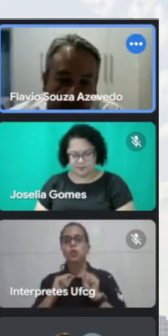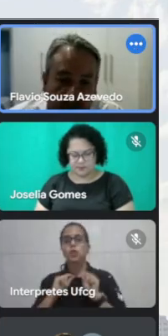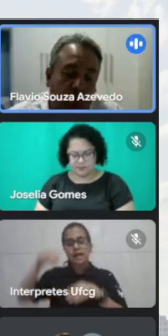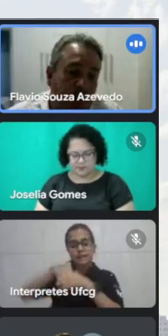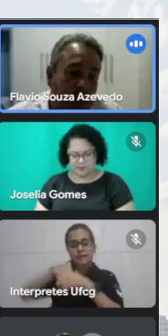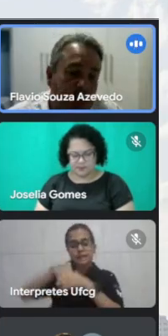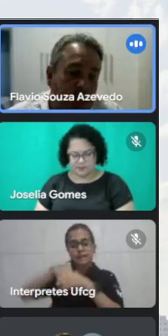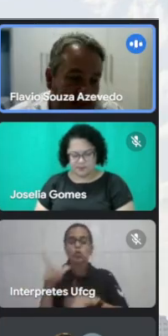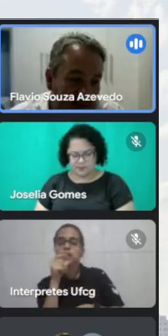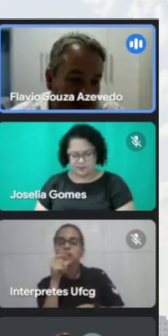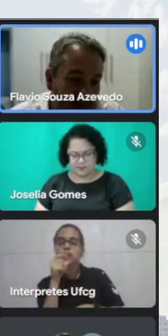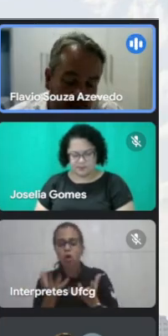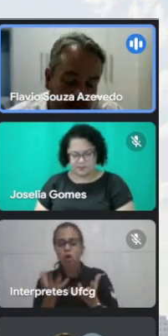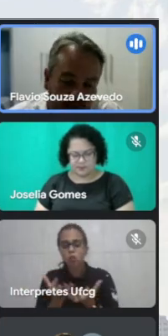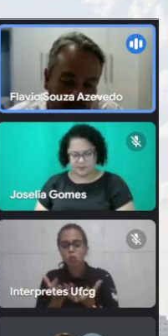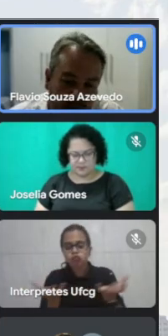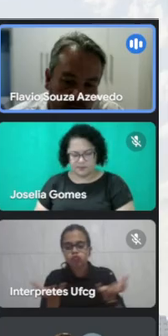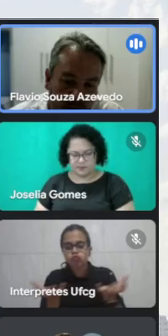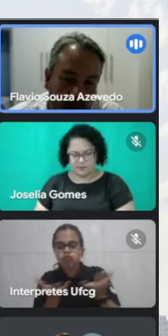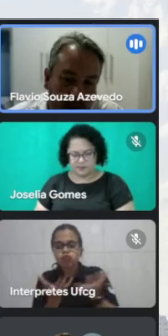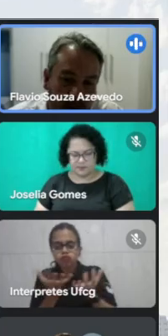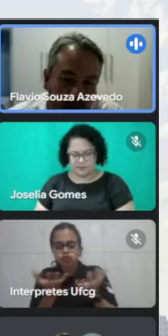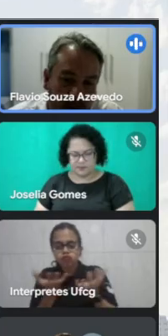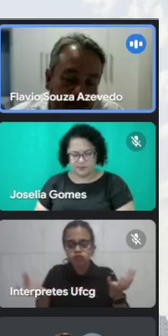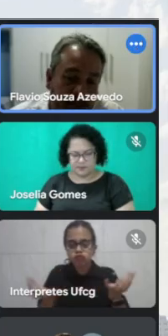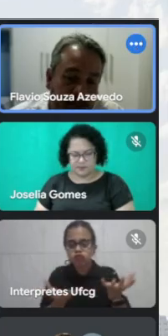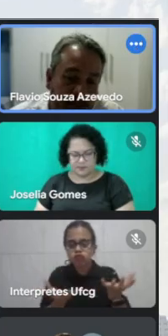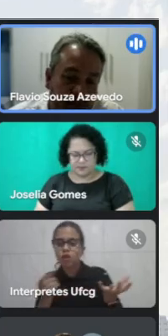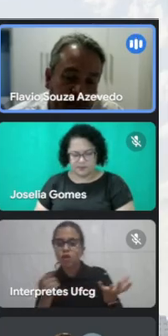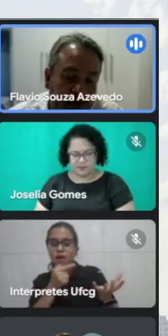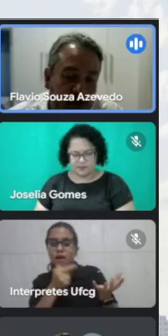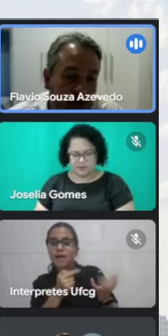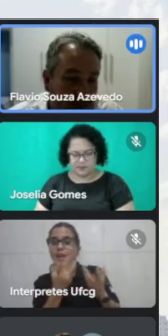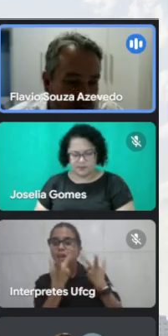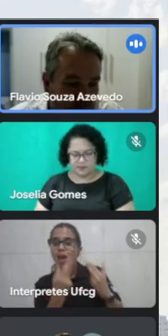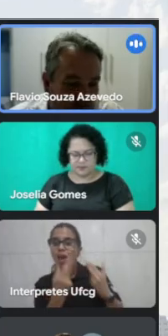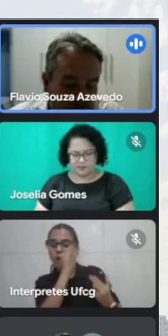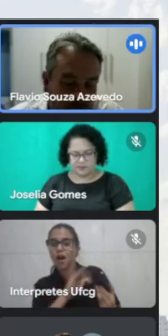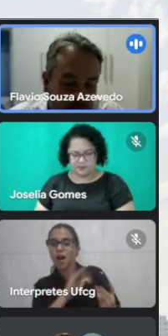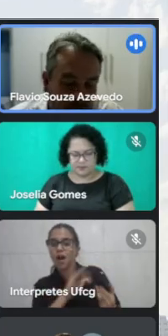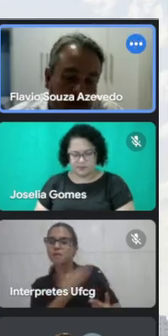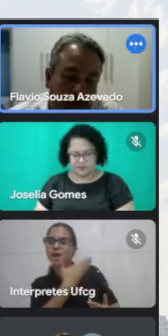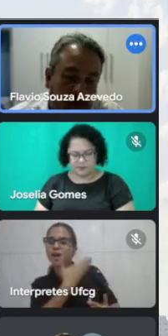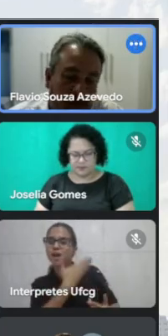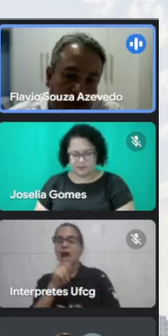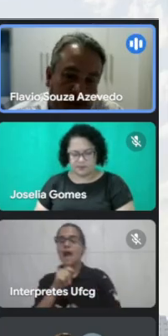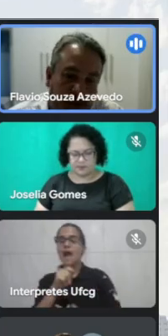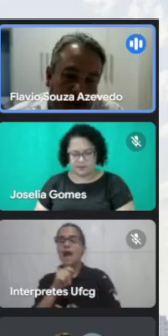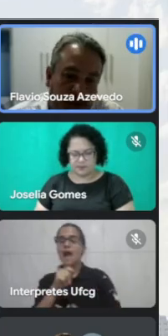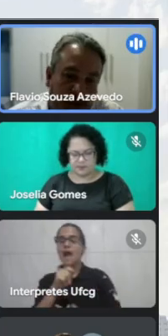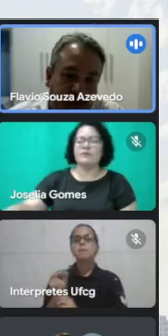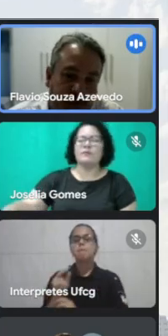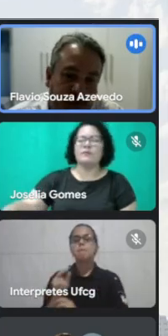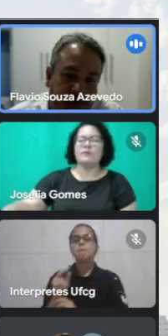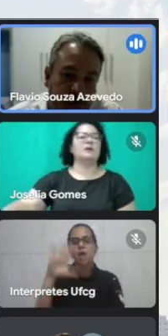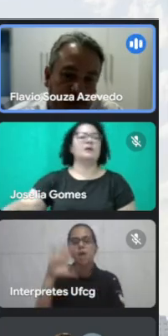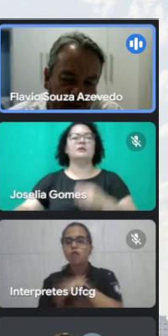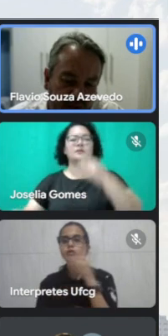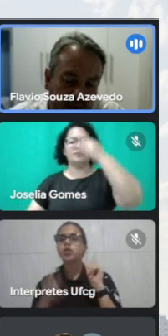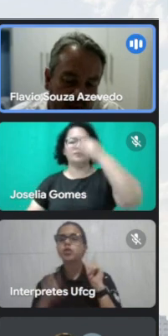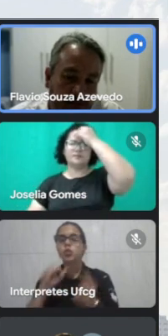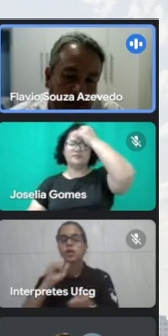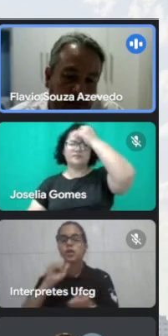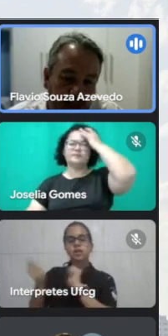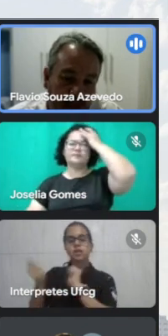Então, são plantas que elas desenvolveram, né, habilidades para viver em meios aquáticos. Por exemplo, as folhas são